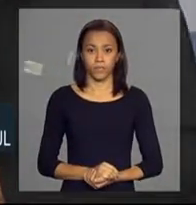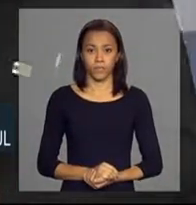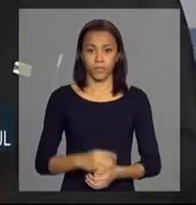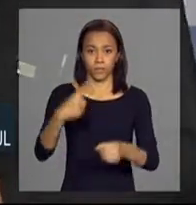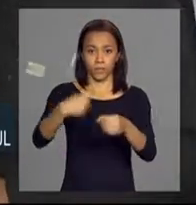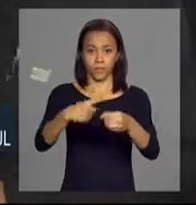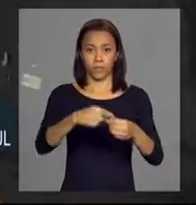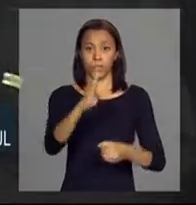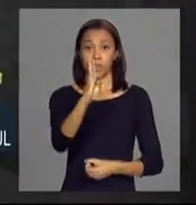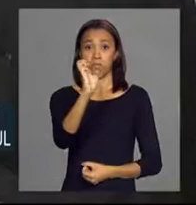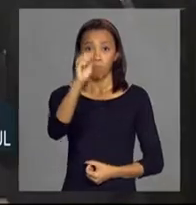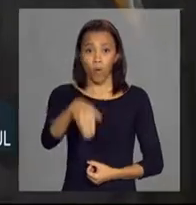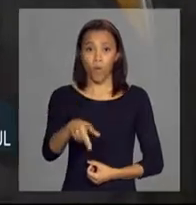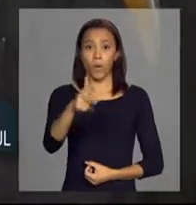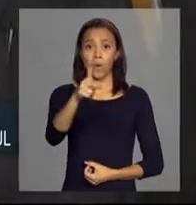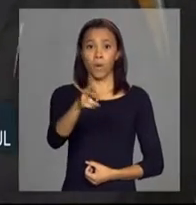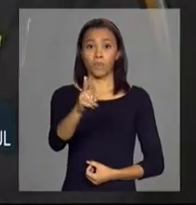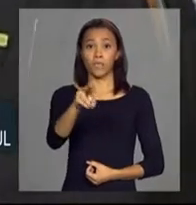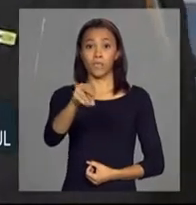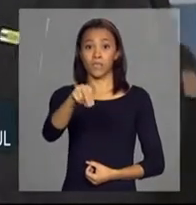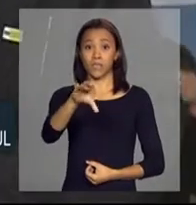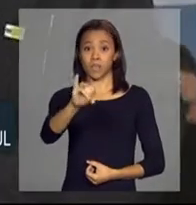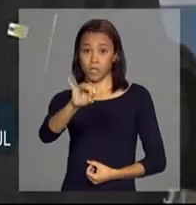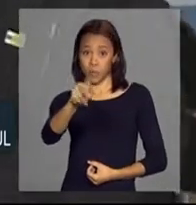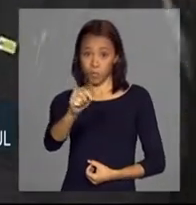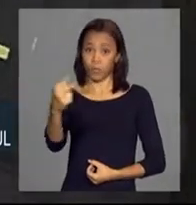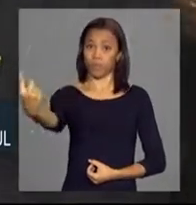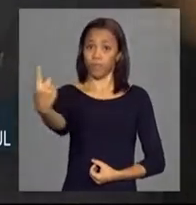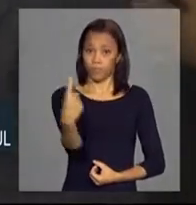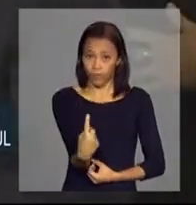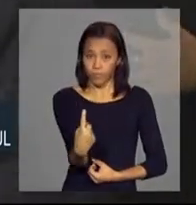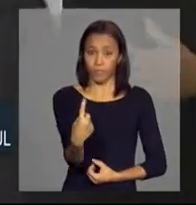Bom Princípio, prefeito Vasco Alexandre Brandt;